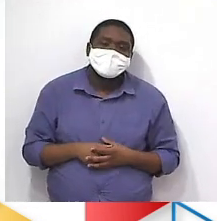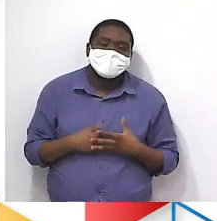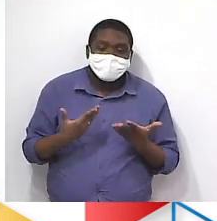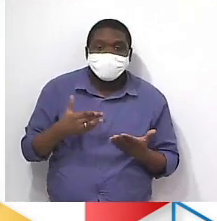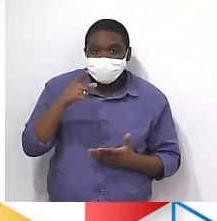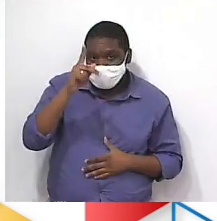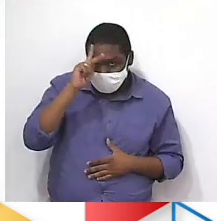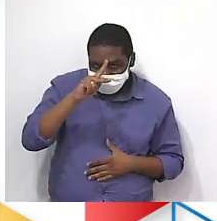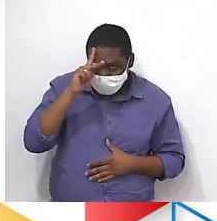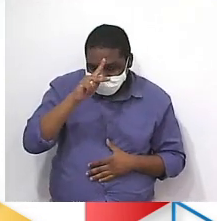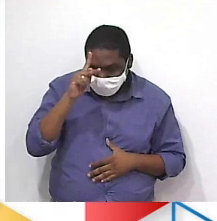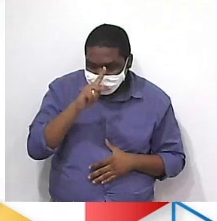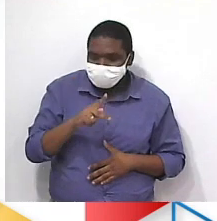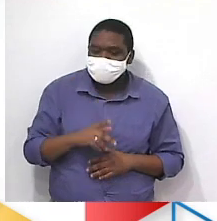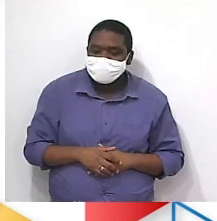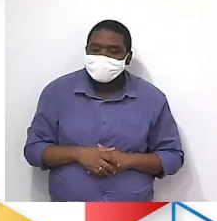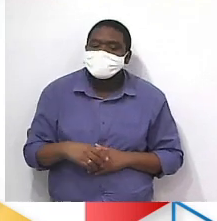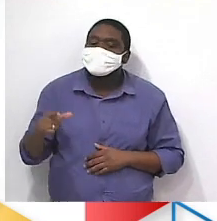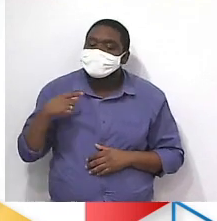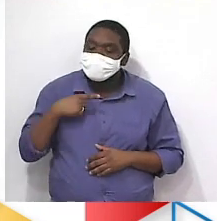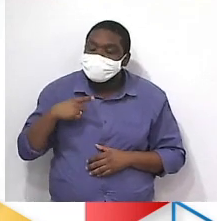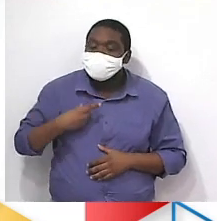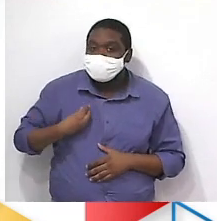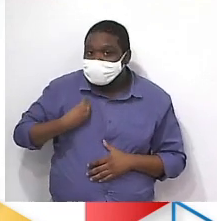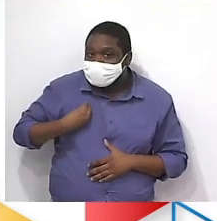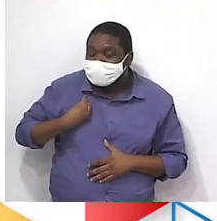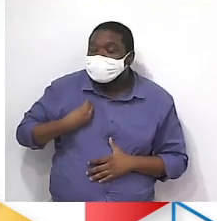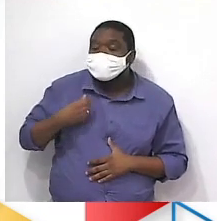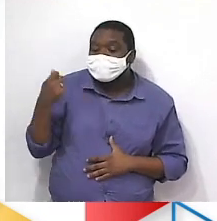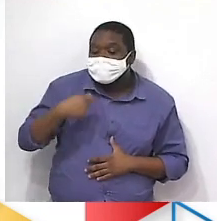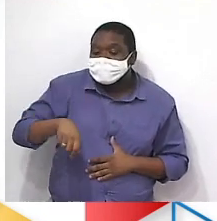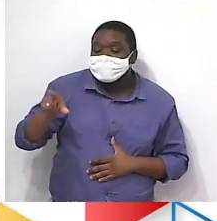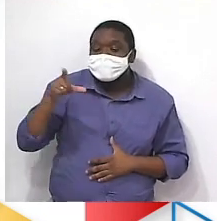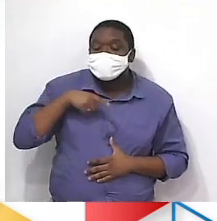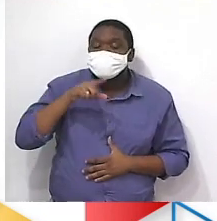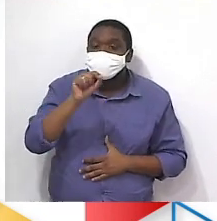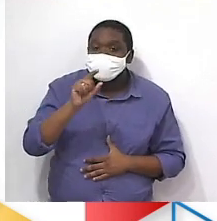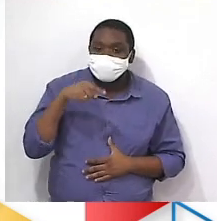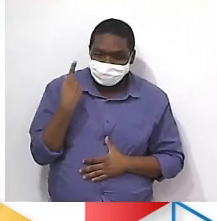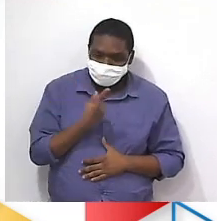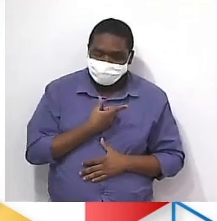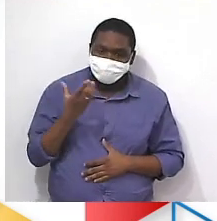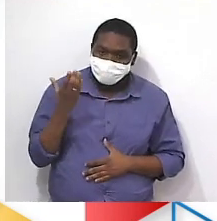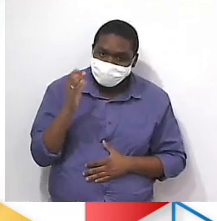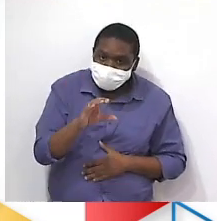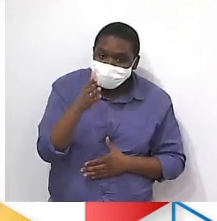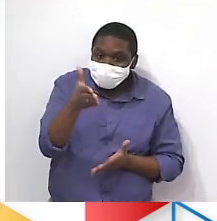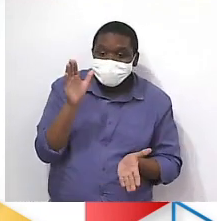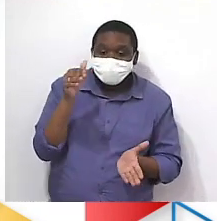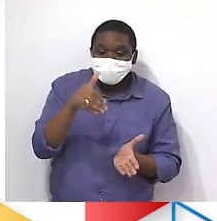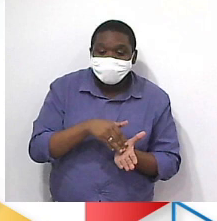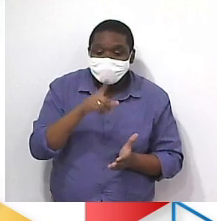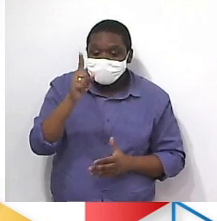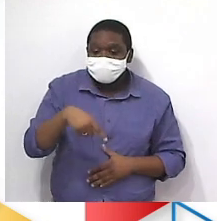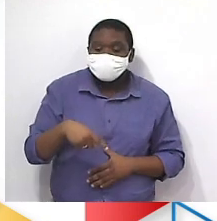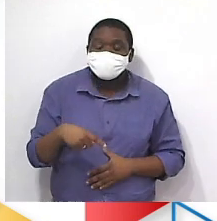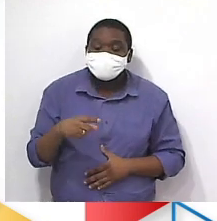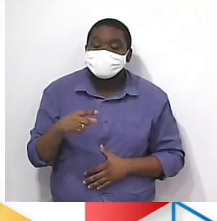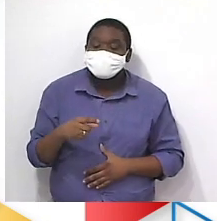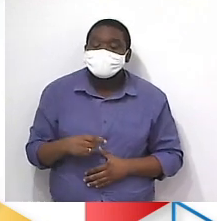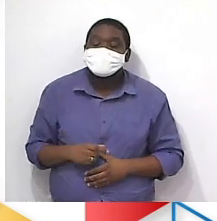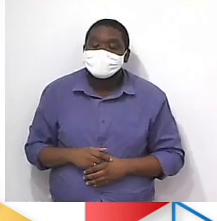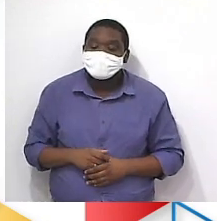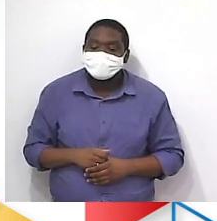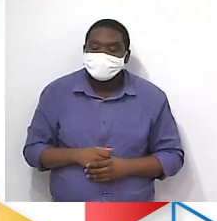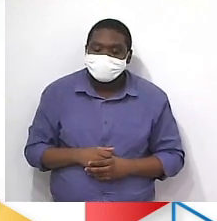Lembra dele? Condição de existência vai ter que ser a que a gente coloca. Essa última aí é C menor que A